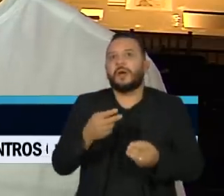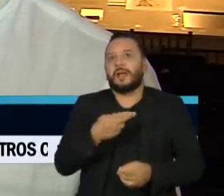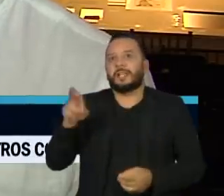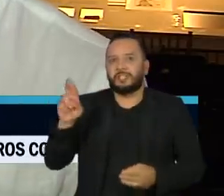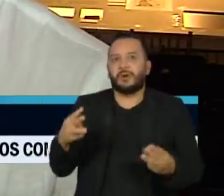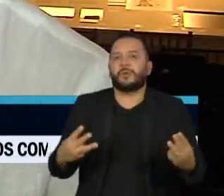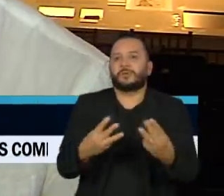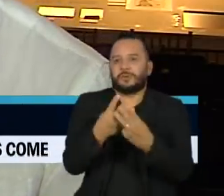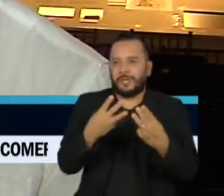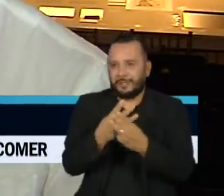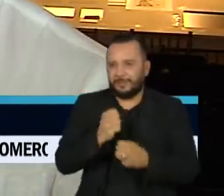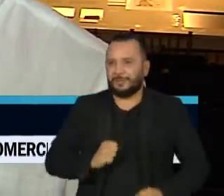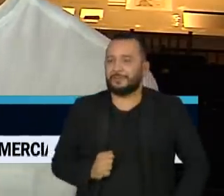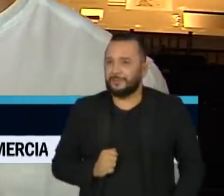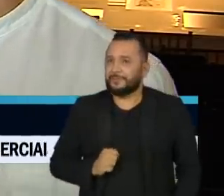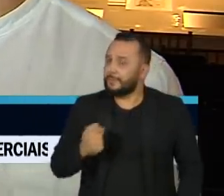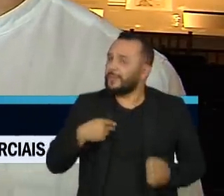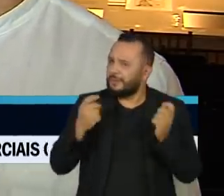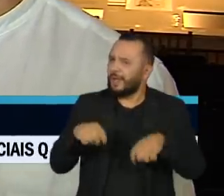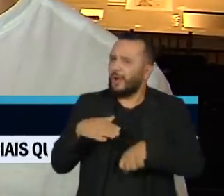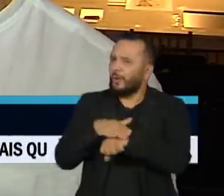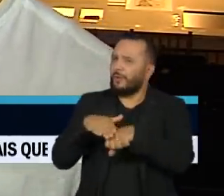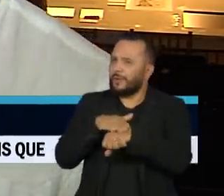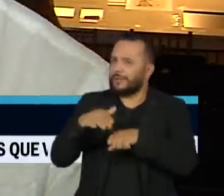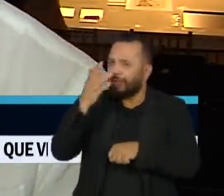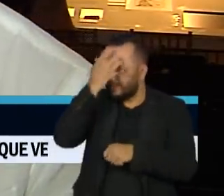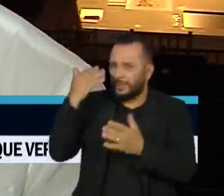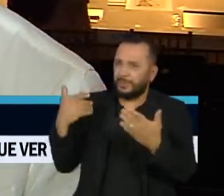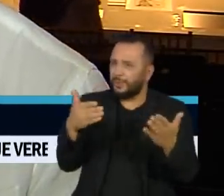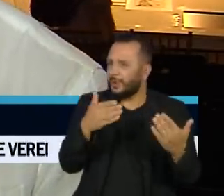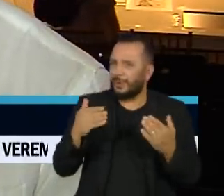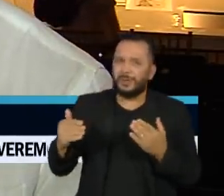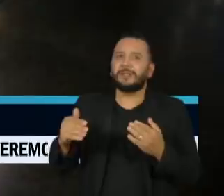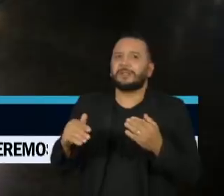quer conversar com todo mundo, não é só um museu para a comunidade judaica.